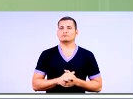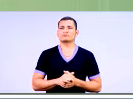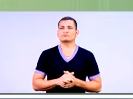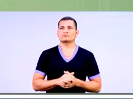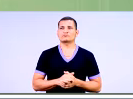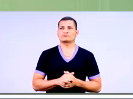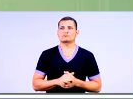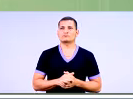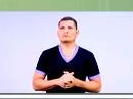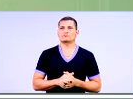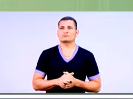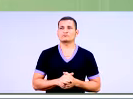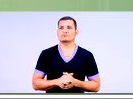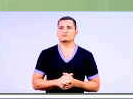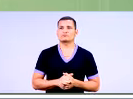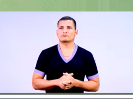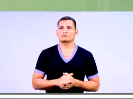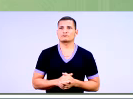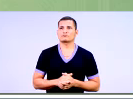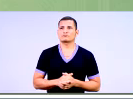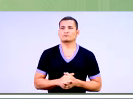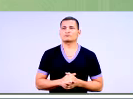nós consideramos assim os